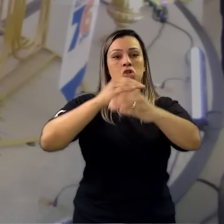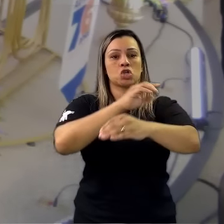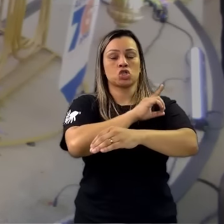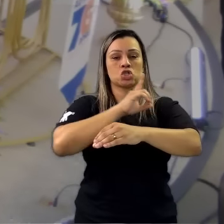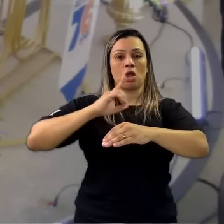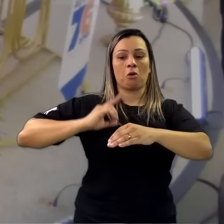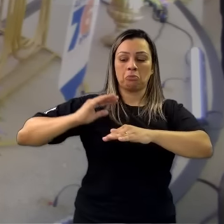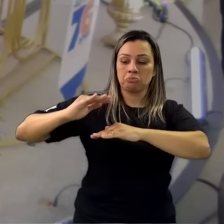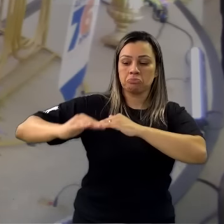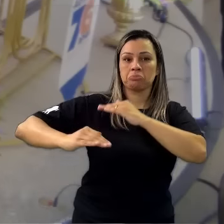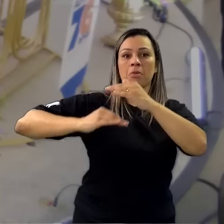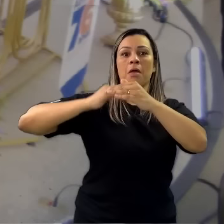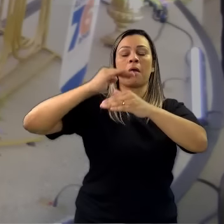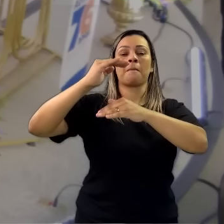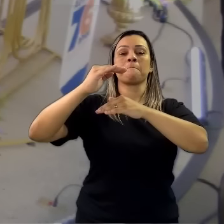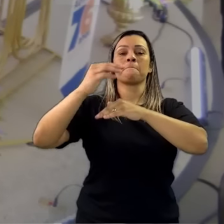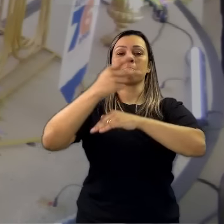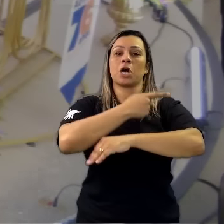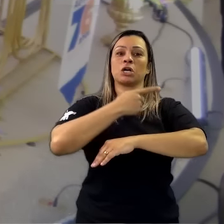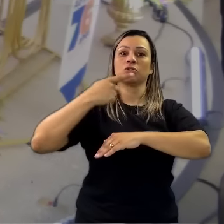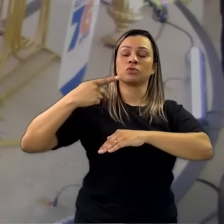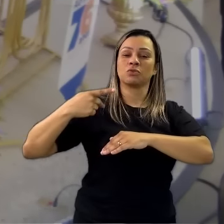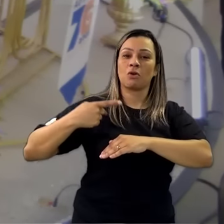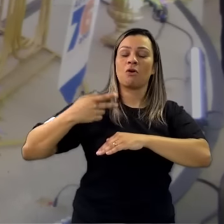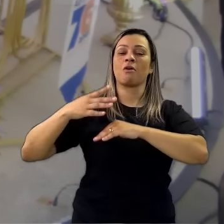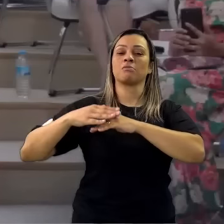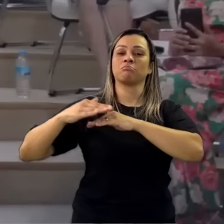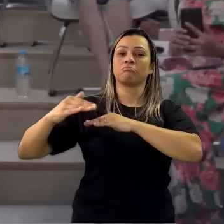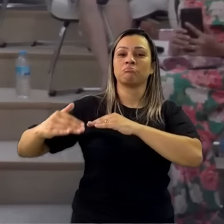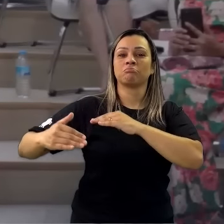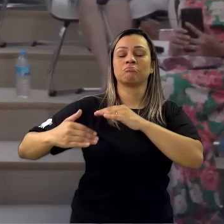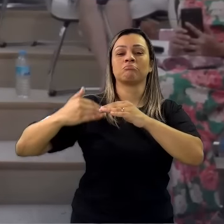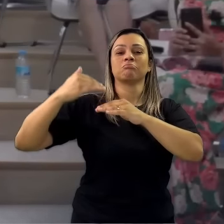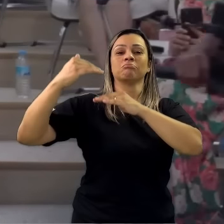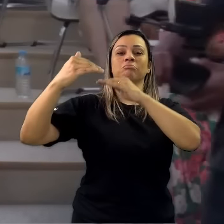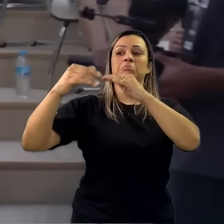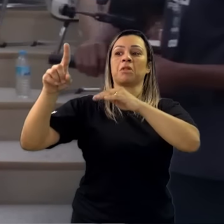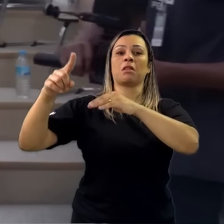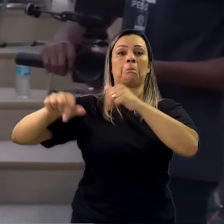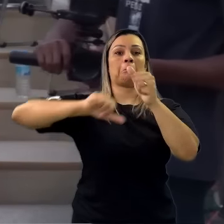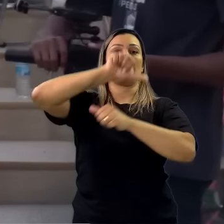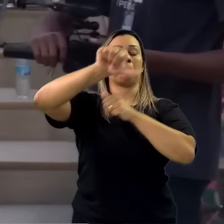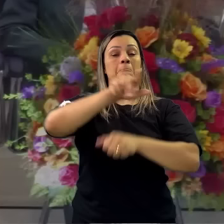virou presidente do irmão Joaquim e o irmão Joaquim tá onde na porta